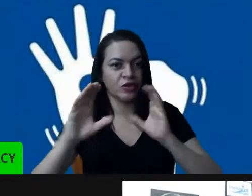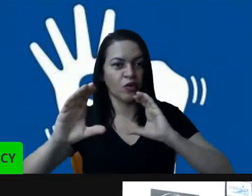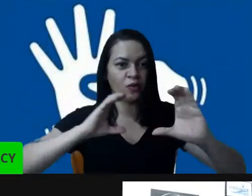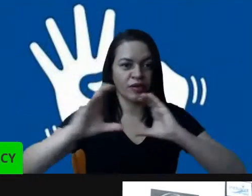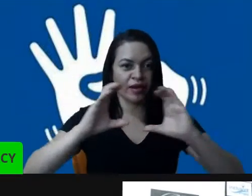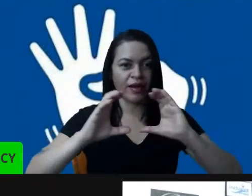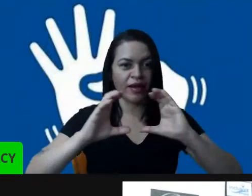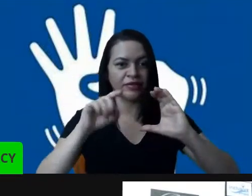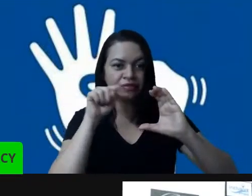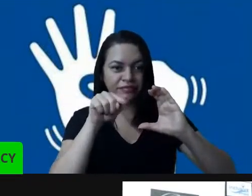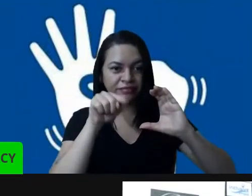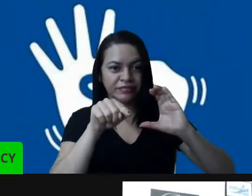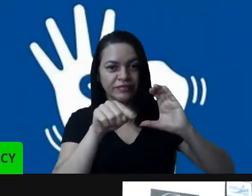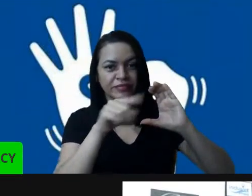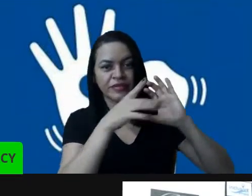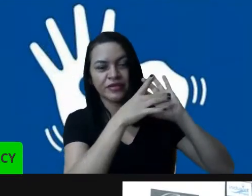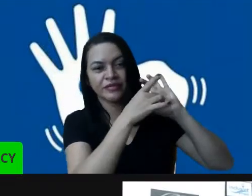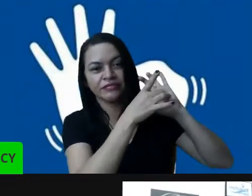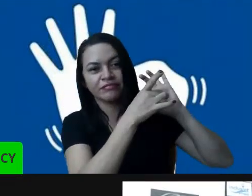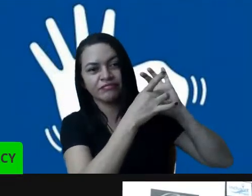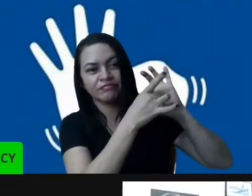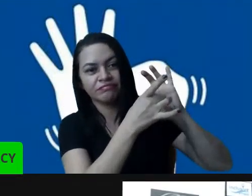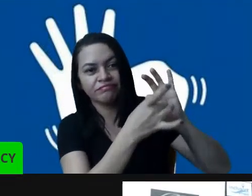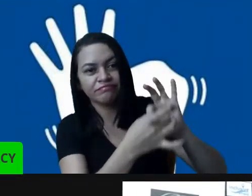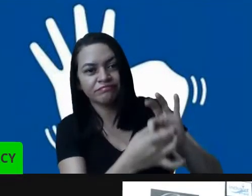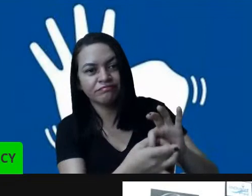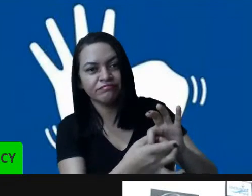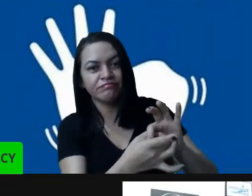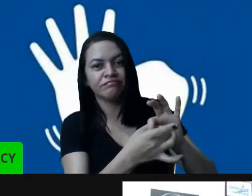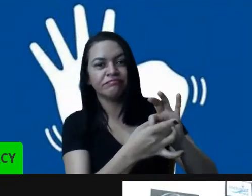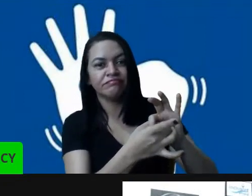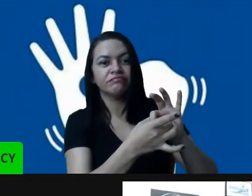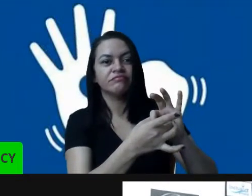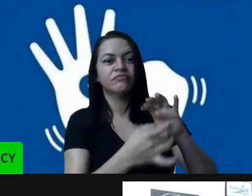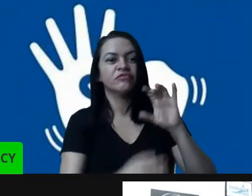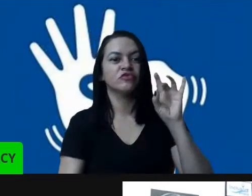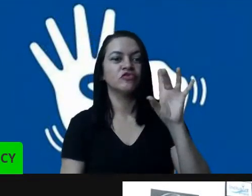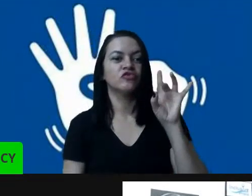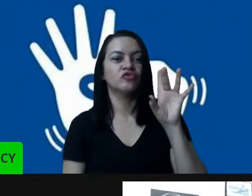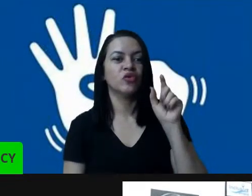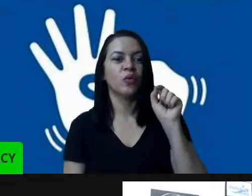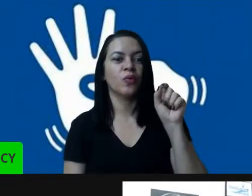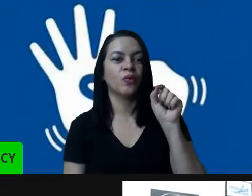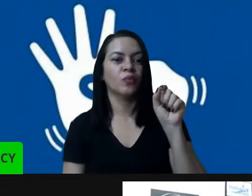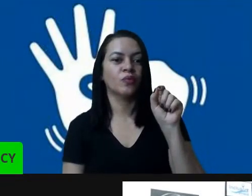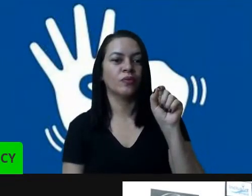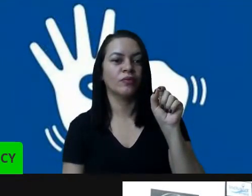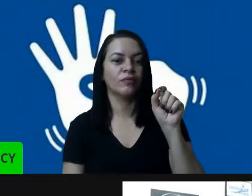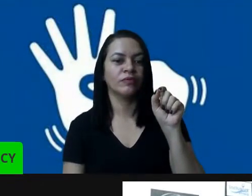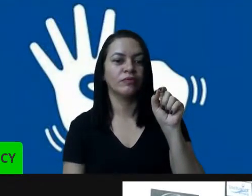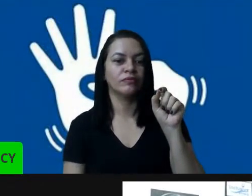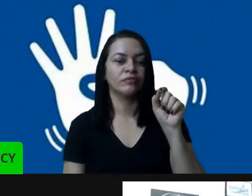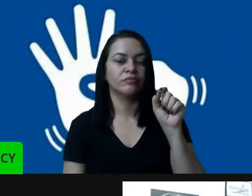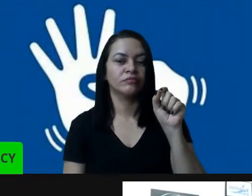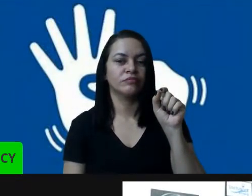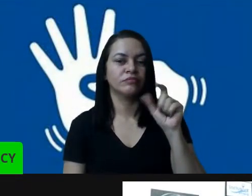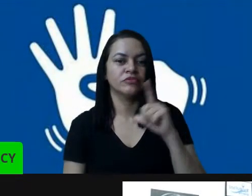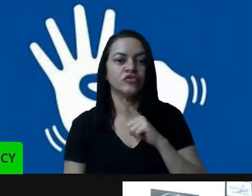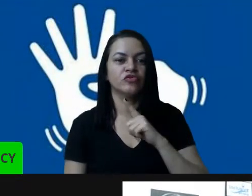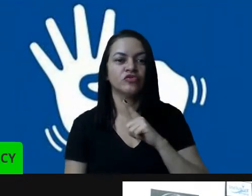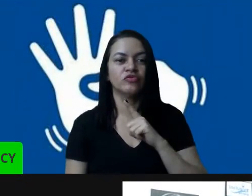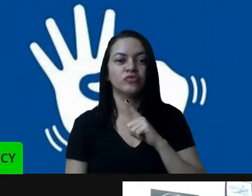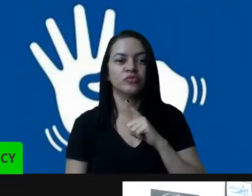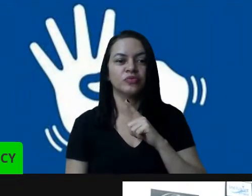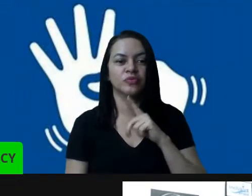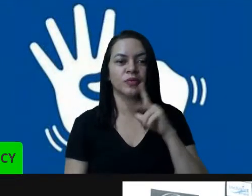já se depara com situações como essa. É, tipo, a Só gente cortar, cortar tem. rapidinho. Apresentar.